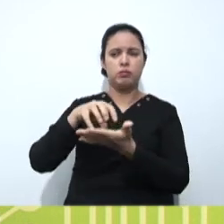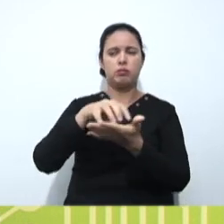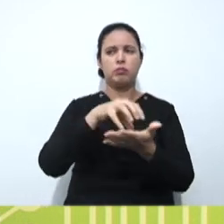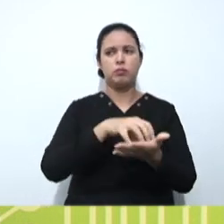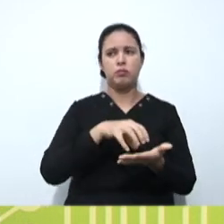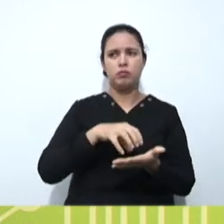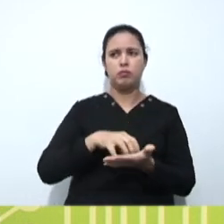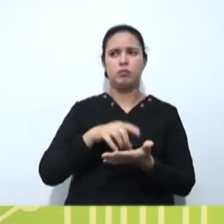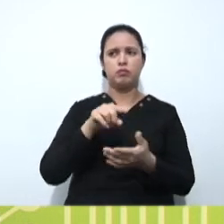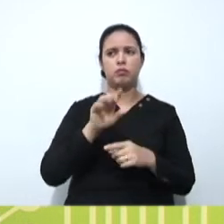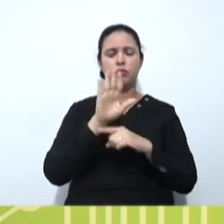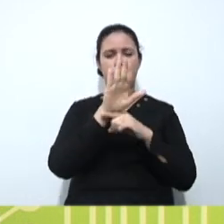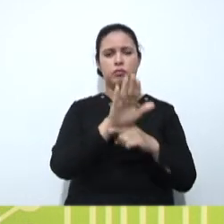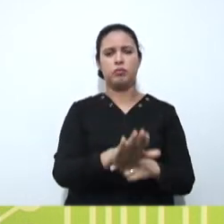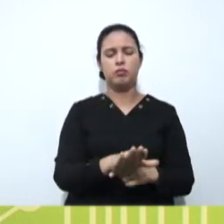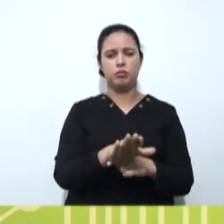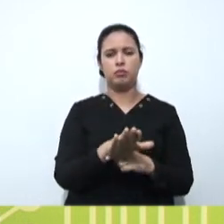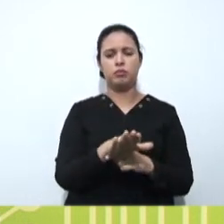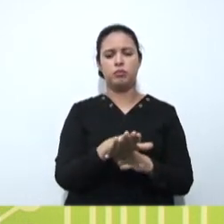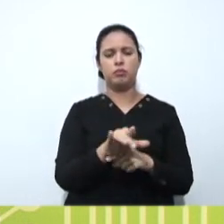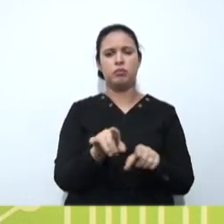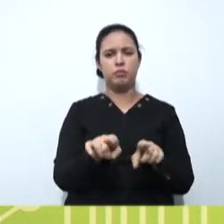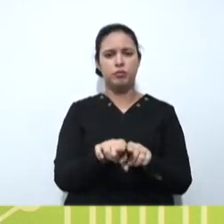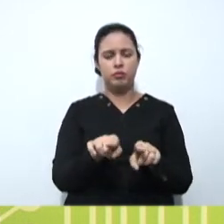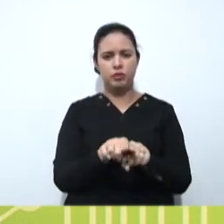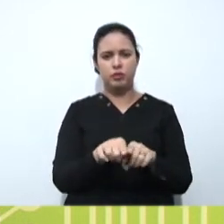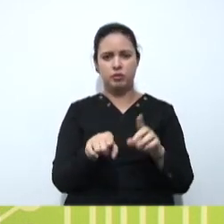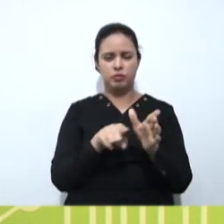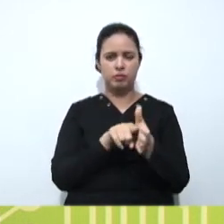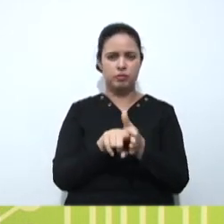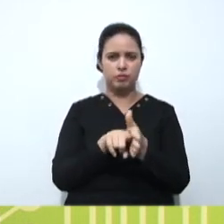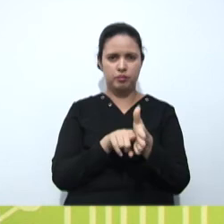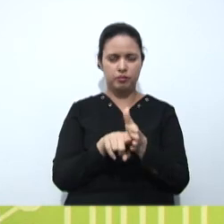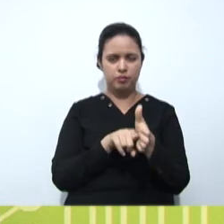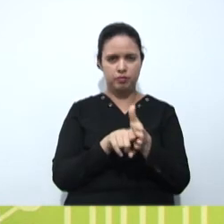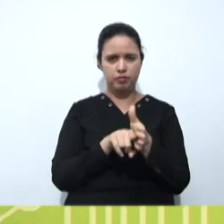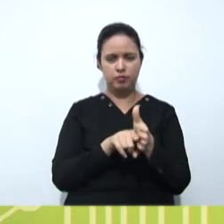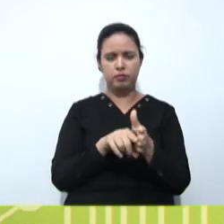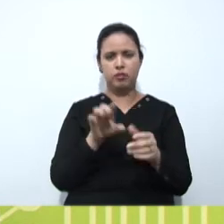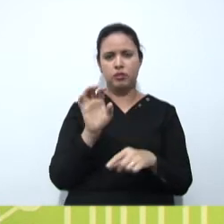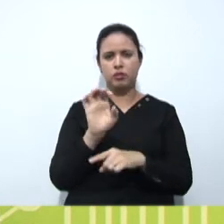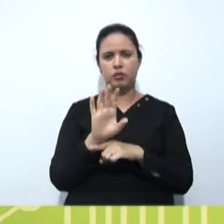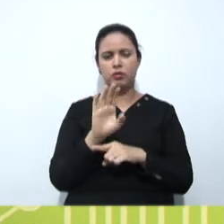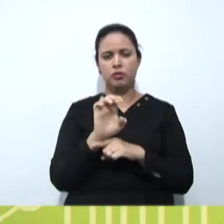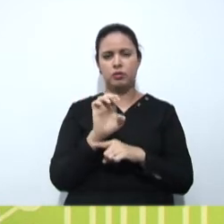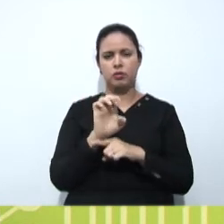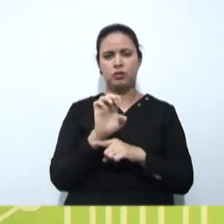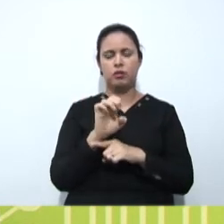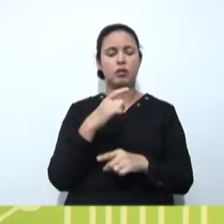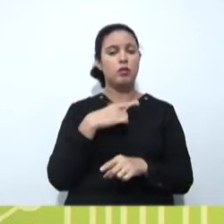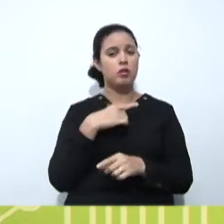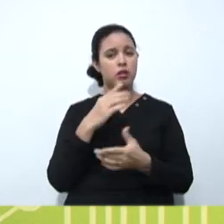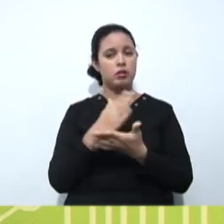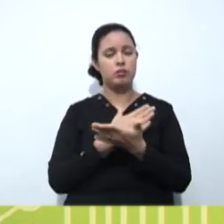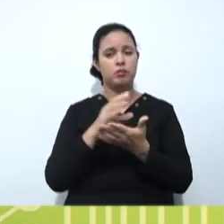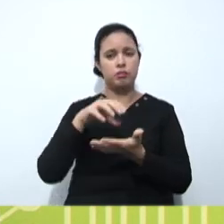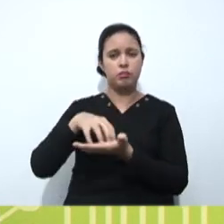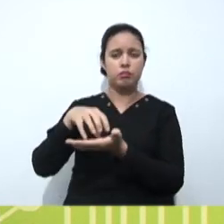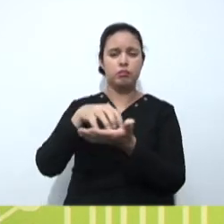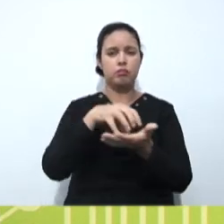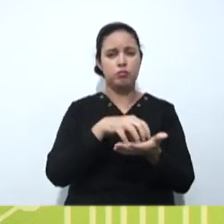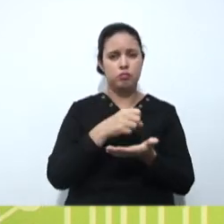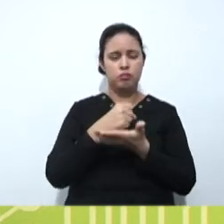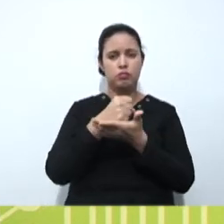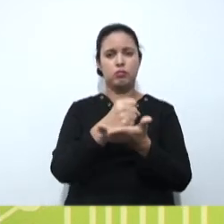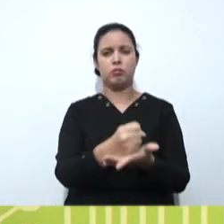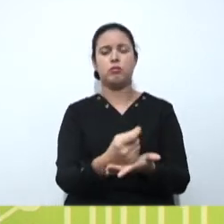Amparo ao Trabalhador, Fundação Estadual de Pesquisa, em alguns estados existem esse tipo de fundações que